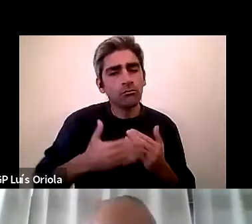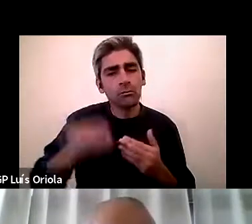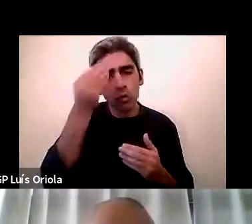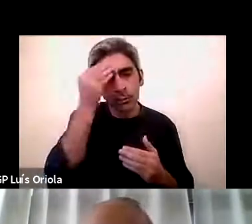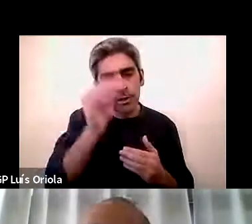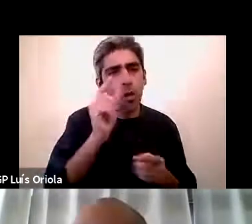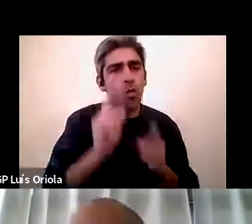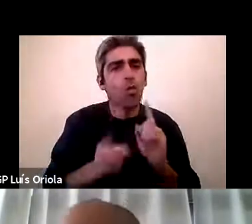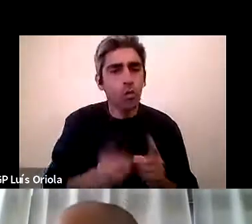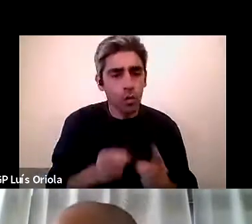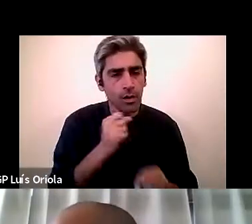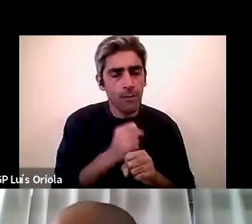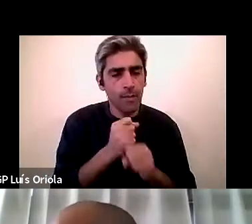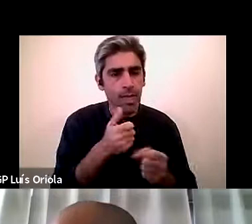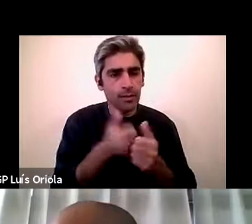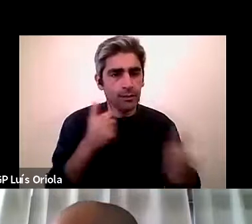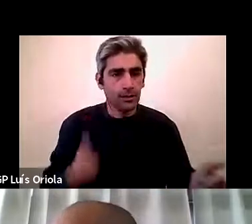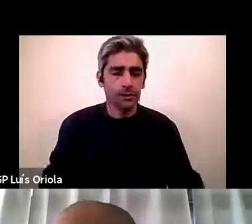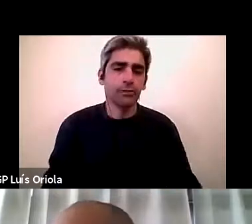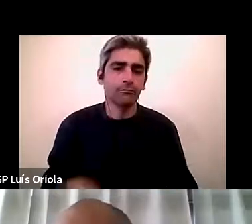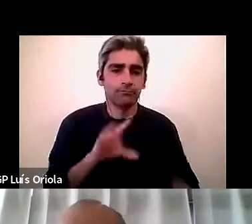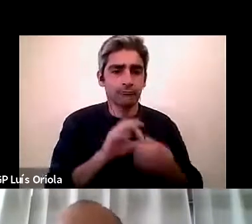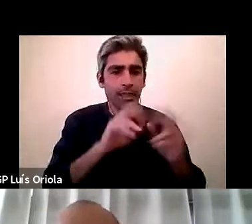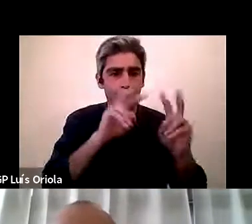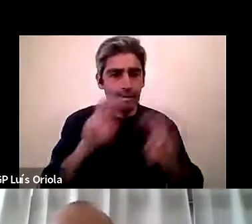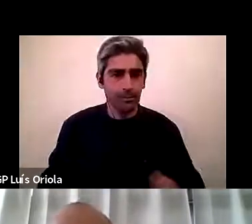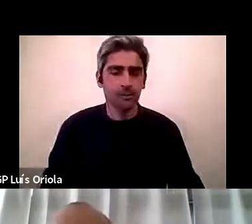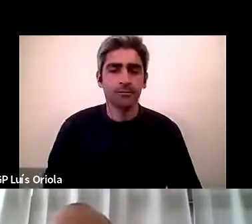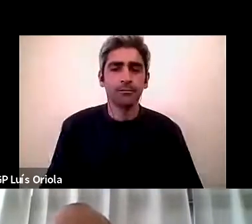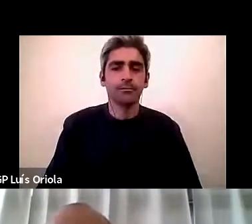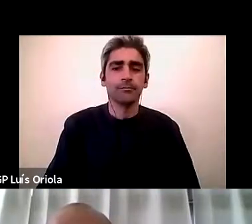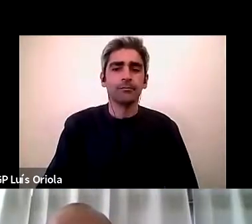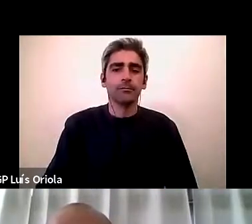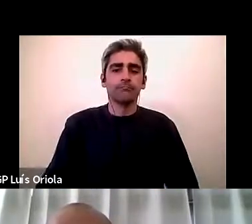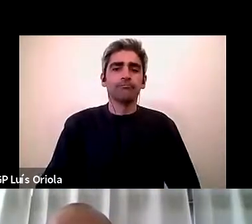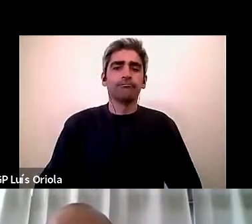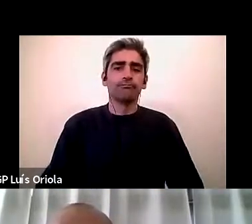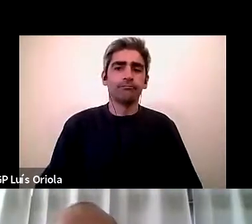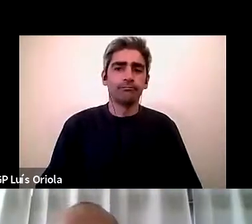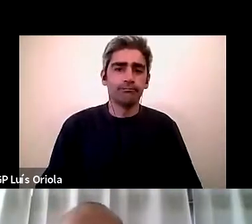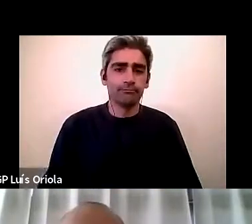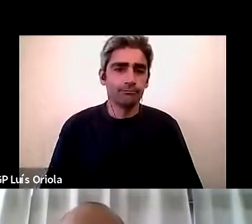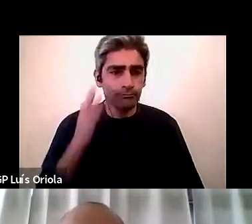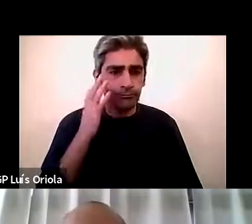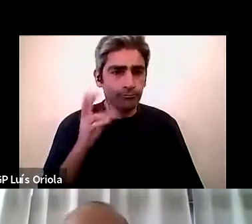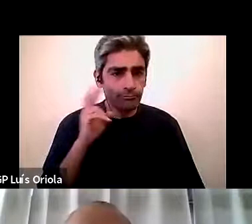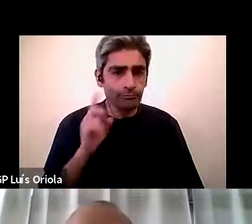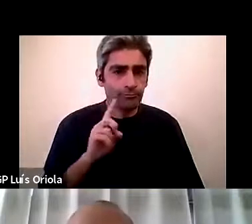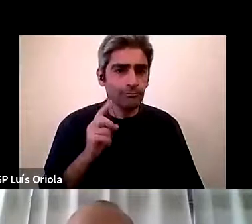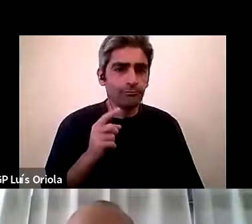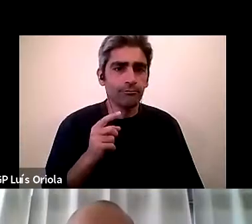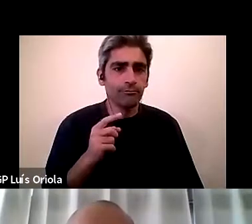em termos de trabalho à distância sobre estas temáticas. Estamos sem som, não conseguimos ouvir.